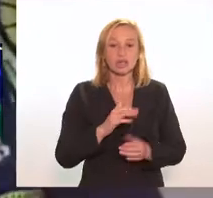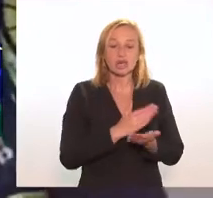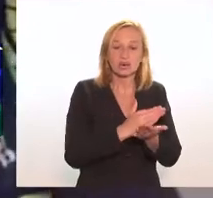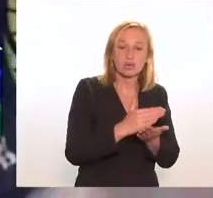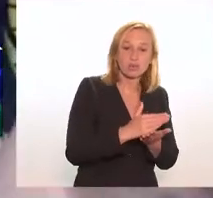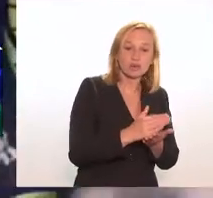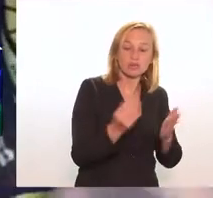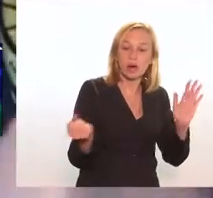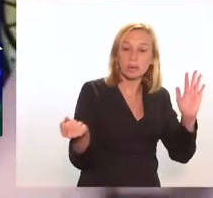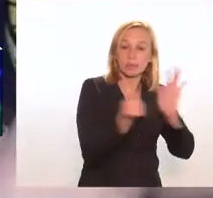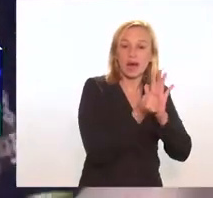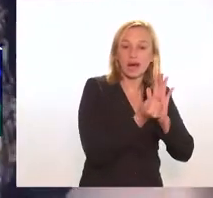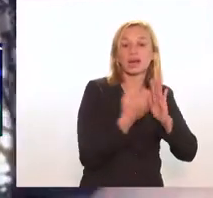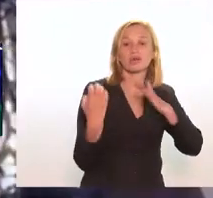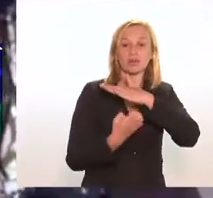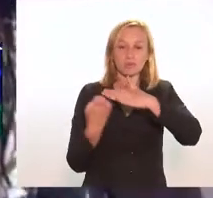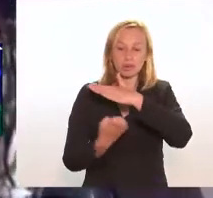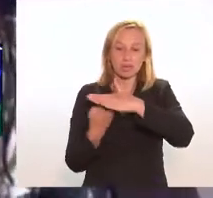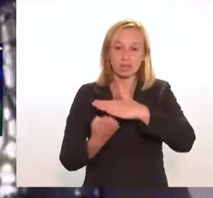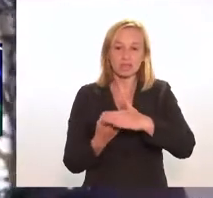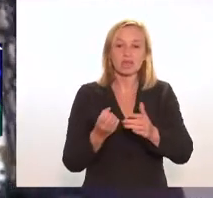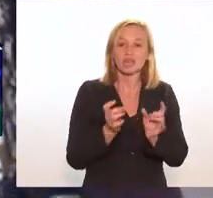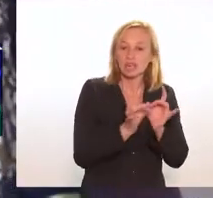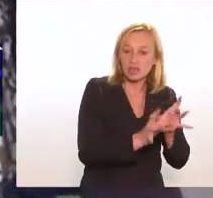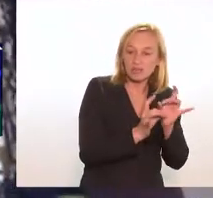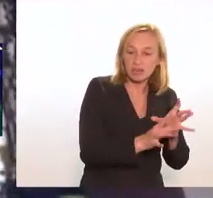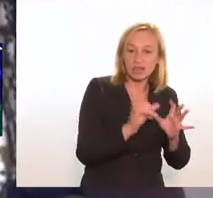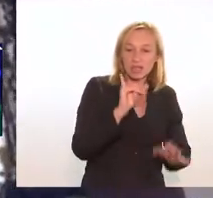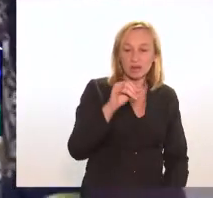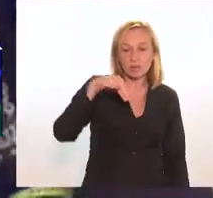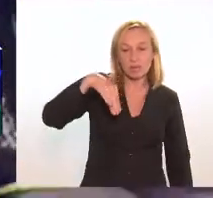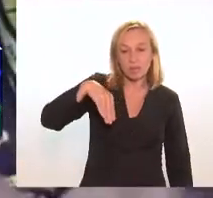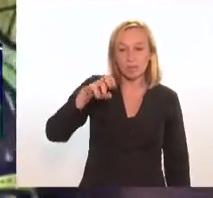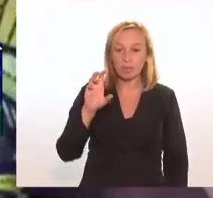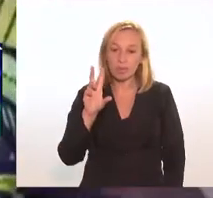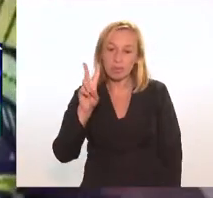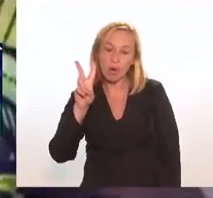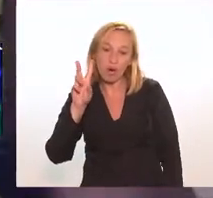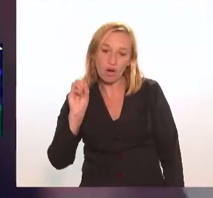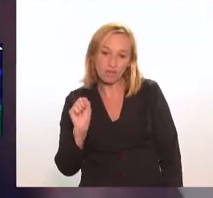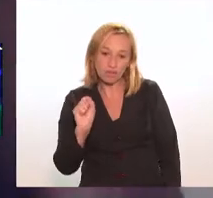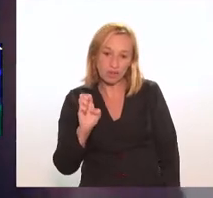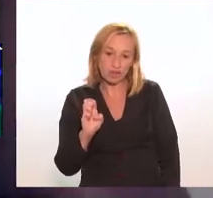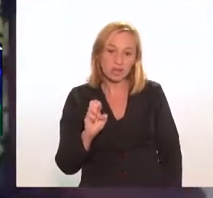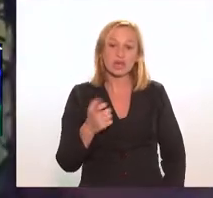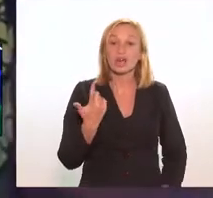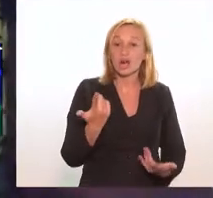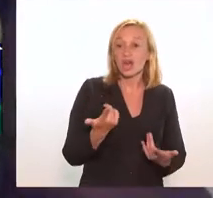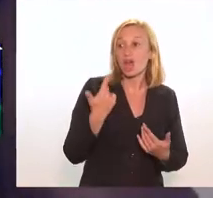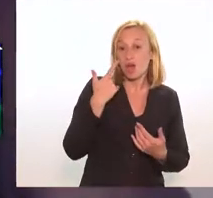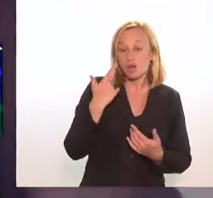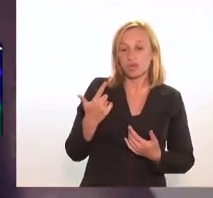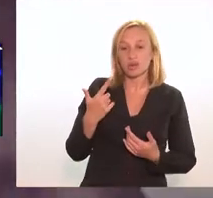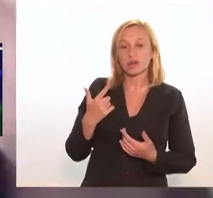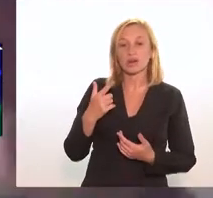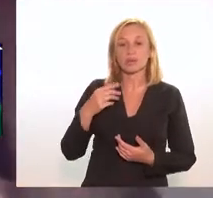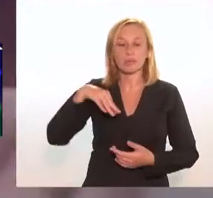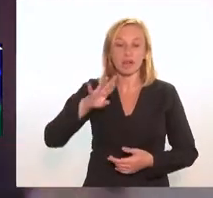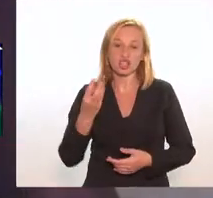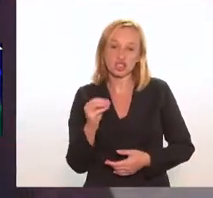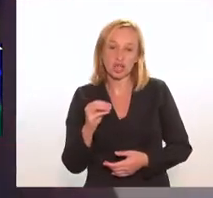uma marca, uma empresa que vende móveis. Eu, quando estava no meu ensino médio, estudei Machado de Assis, que tem uma